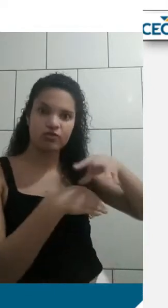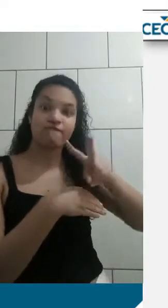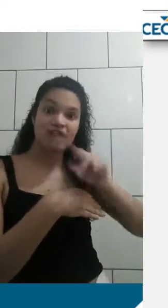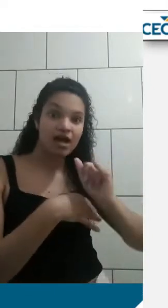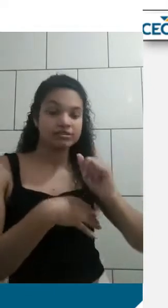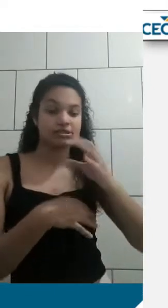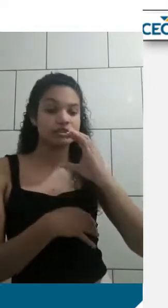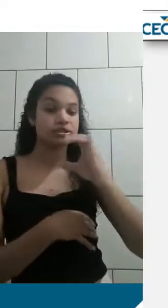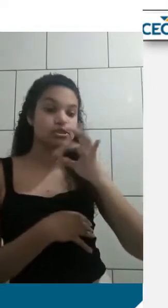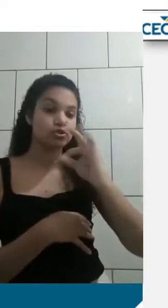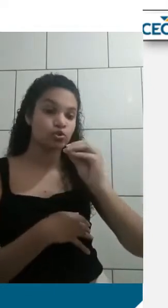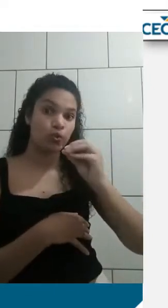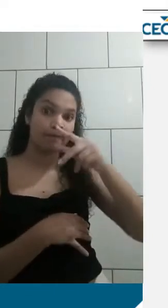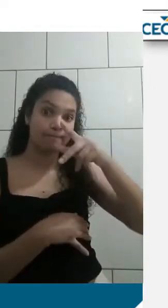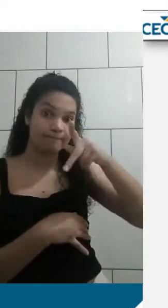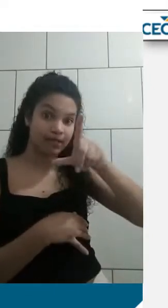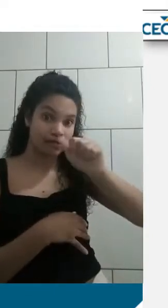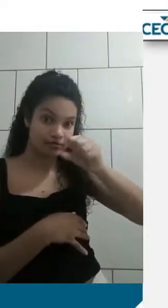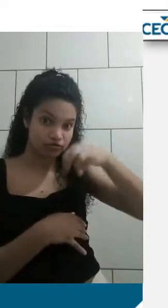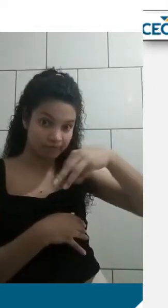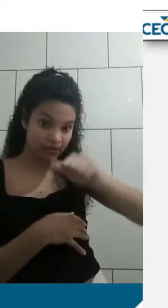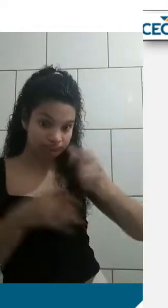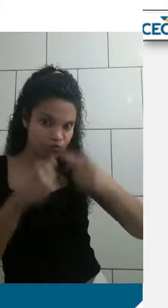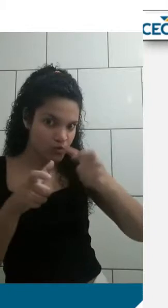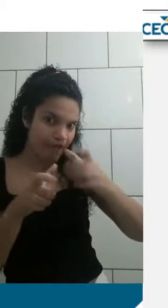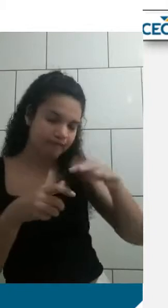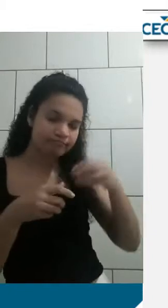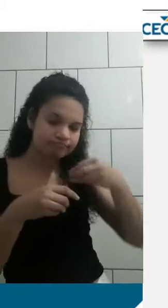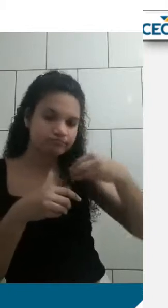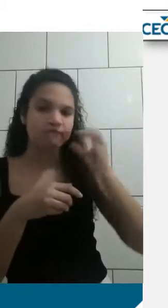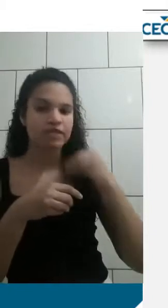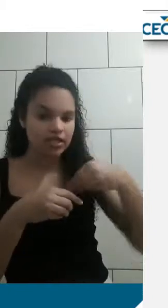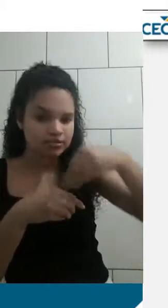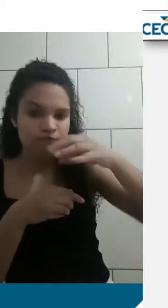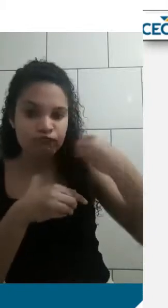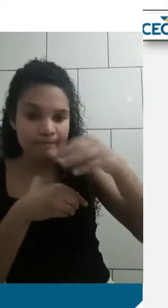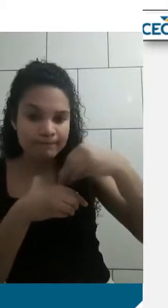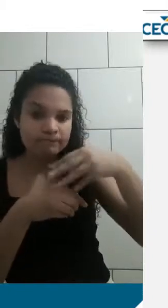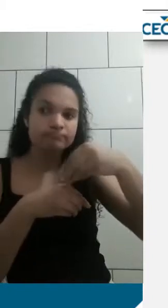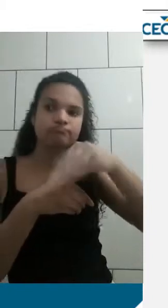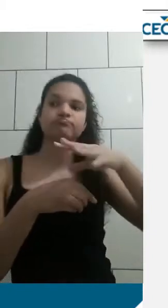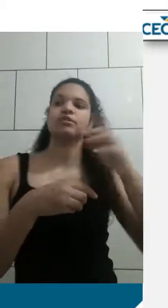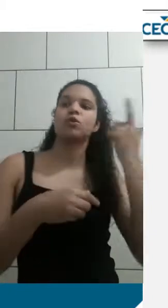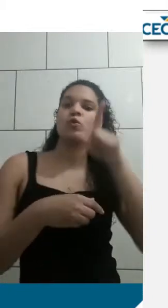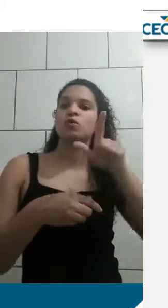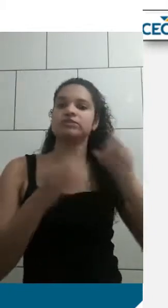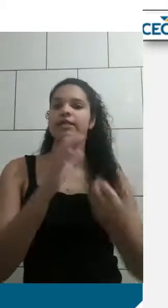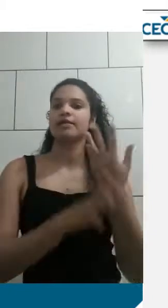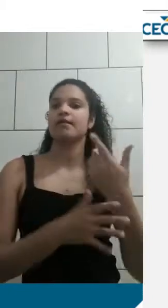o código para o citoplasma. Esse código está organizado em trincas de bases, que recebem o nome de